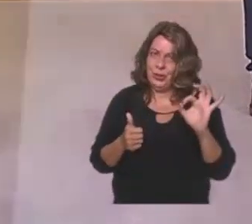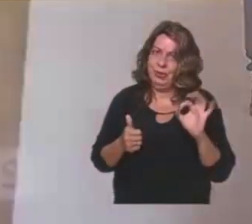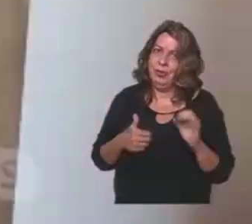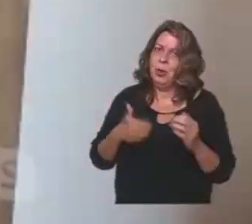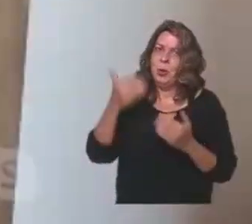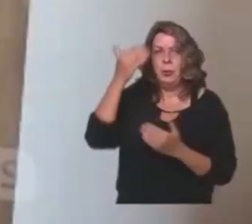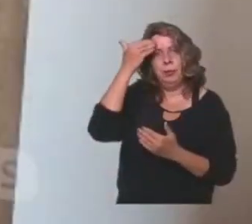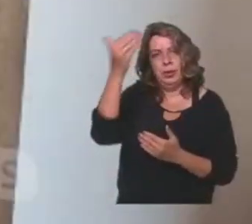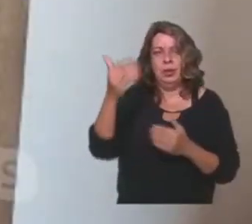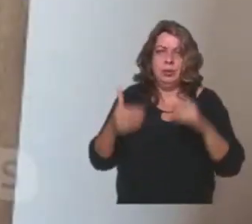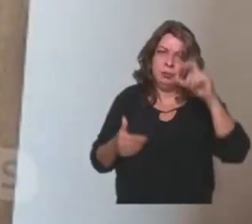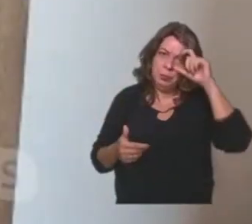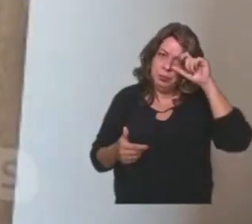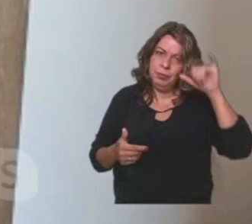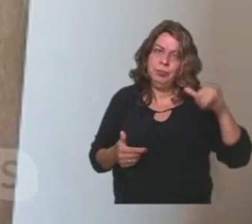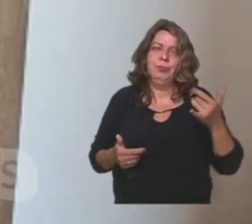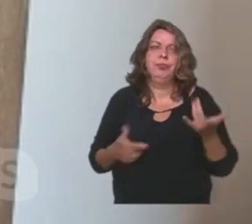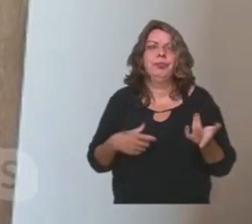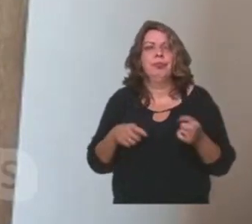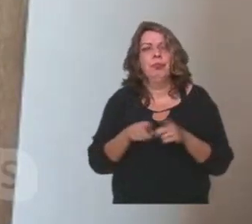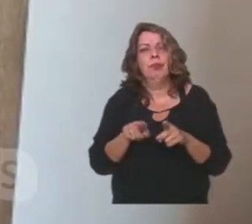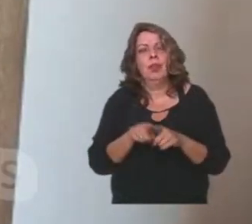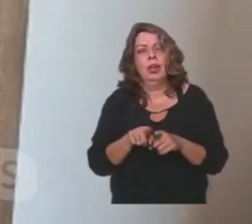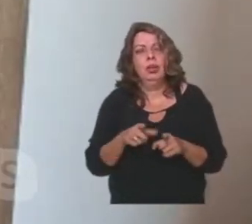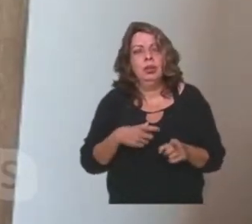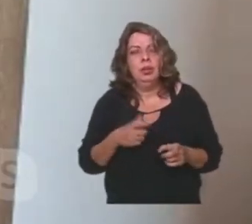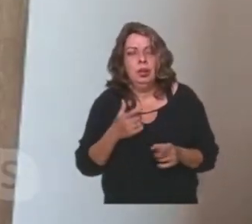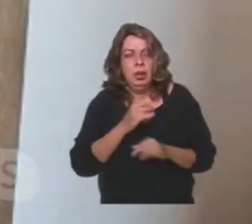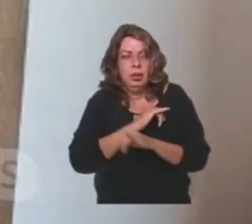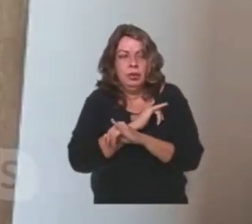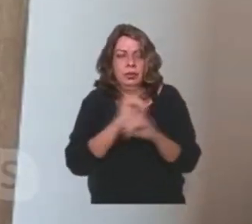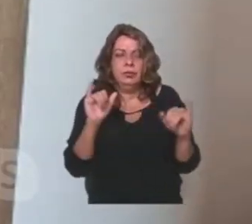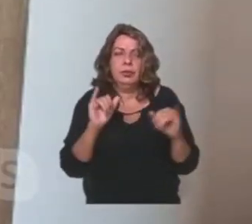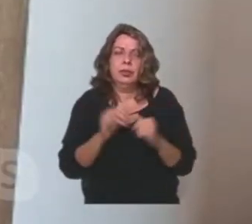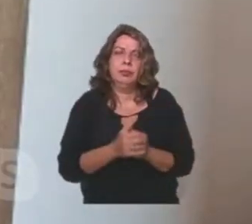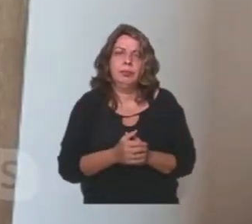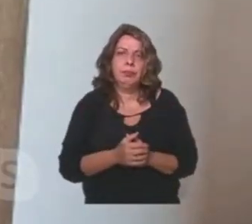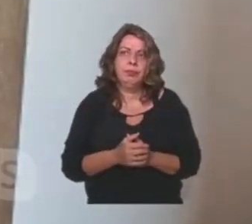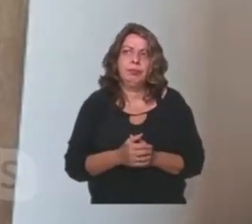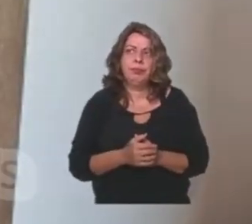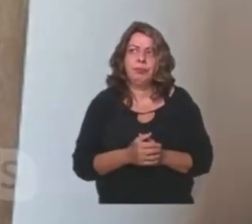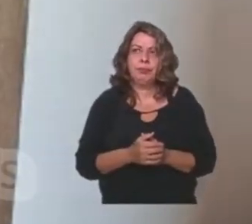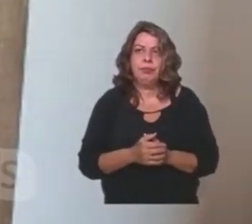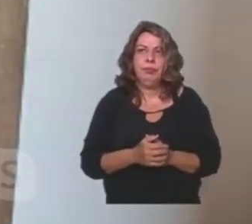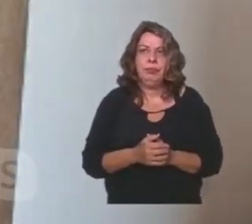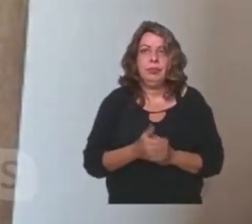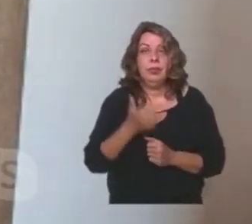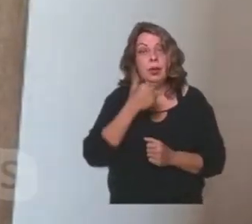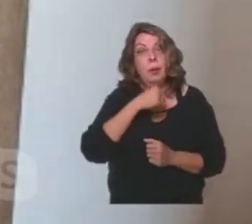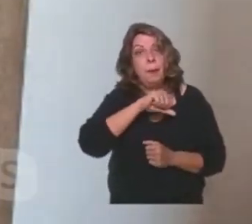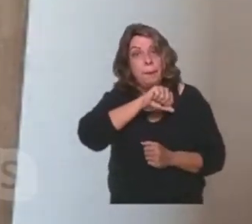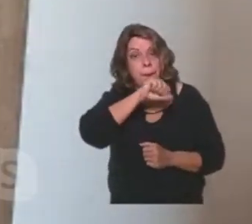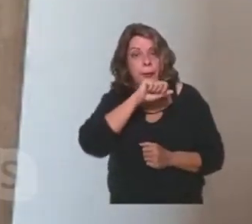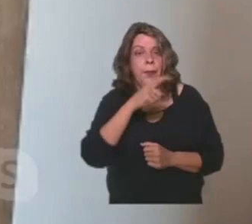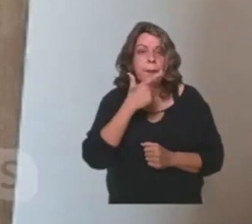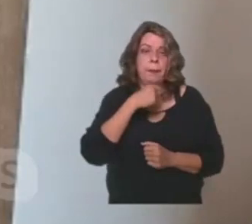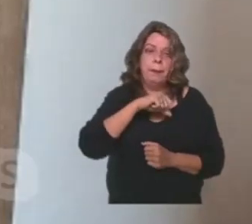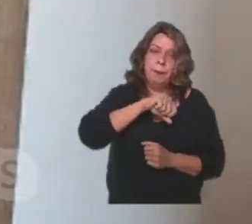Obrigada, Júnior, vocês também. E só deixar um alertazinho também. Então, a mãezinha, a